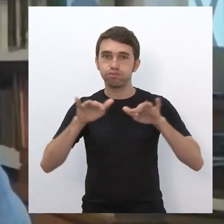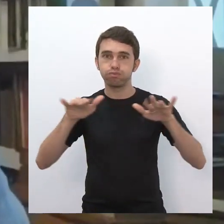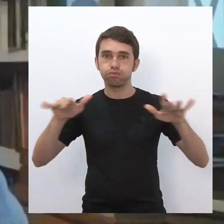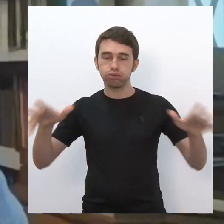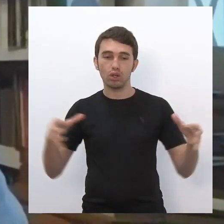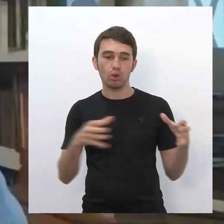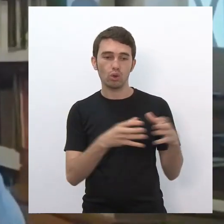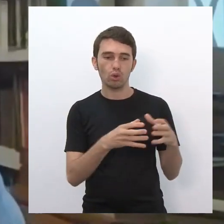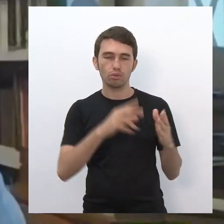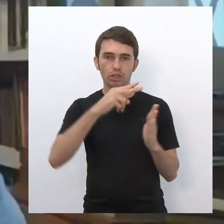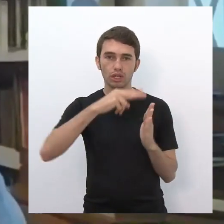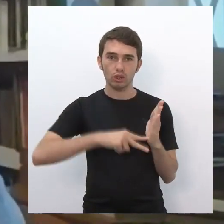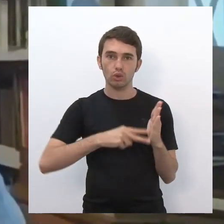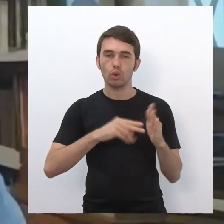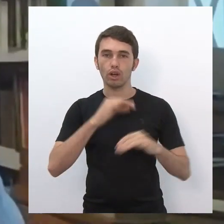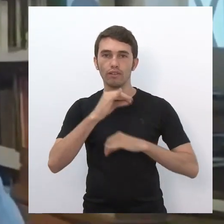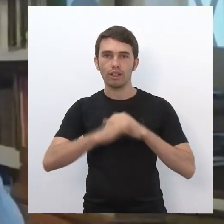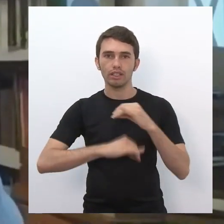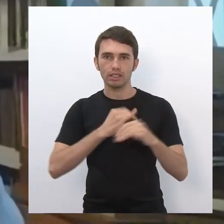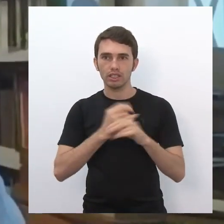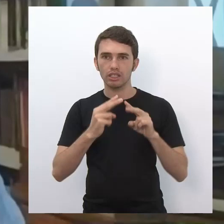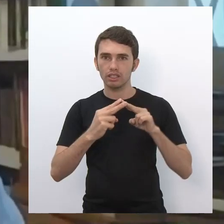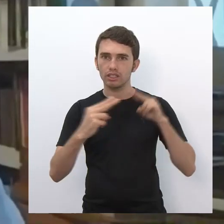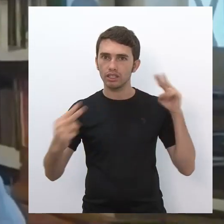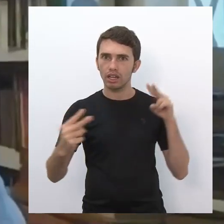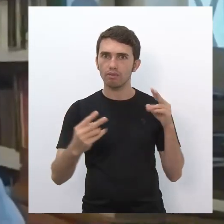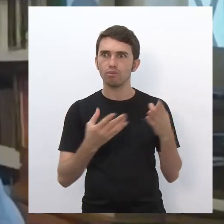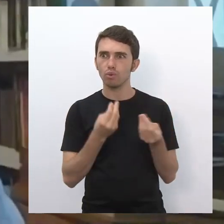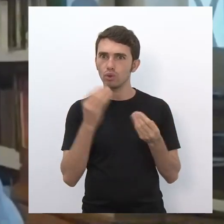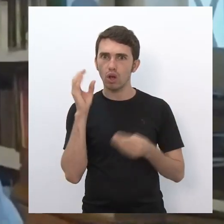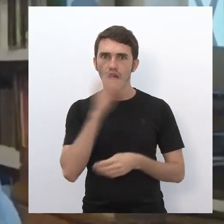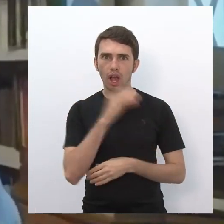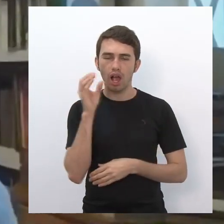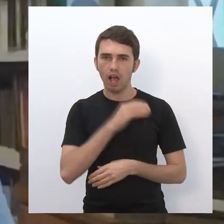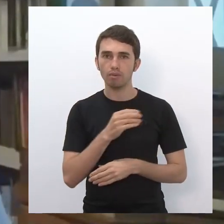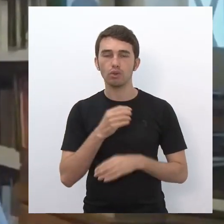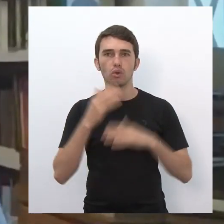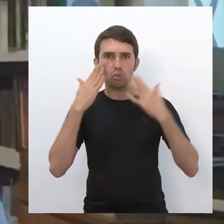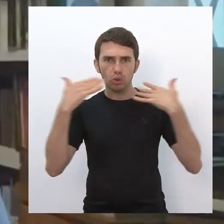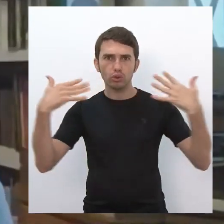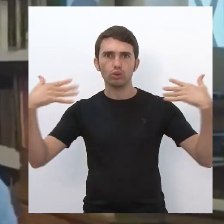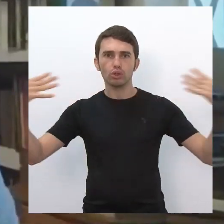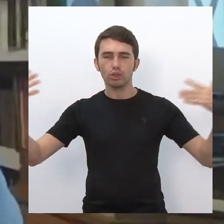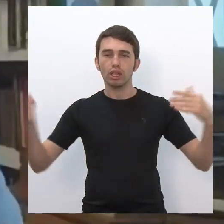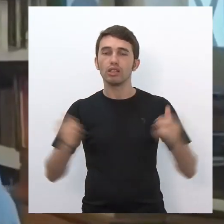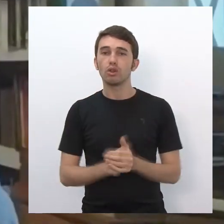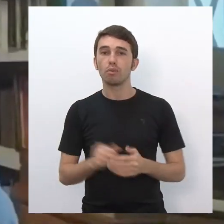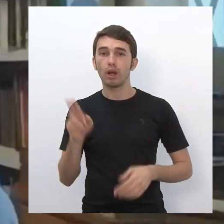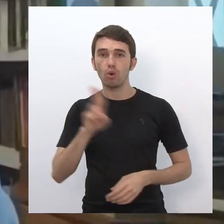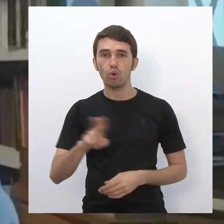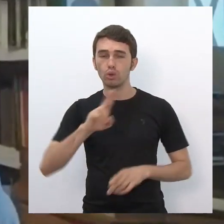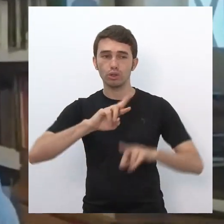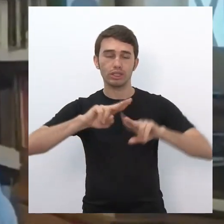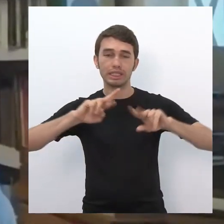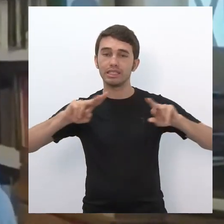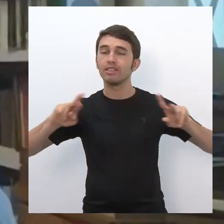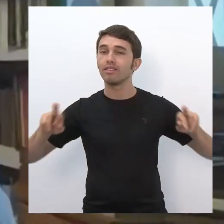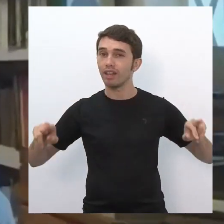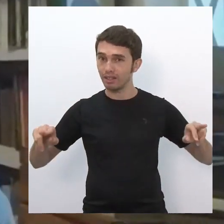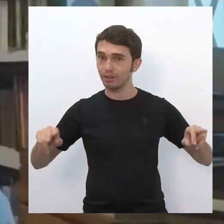de leitura virtuais muito rapidamente e com muito sucesso para usos muito diversos,